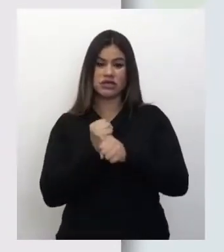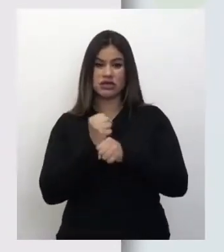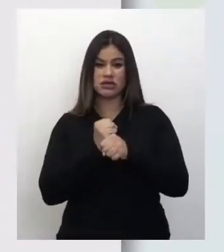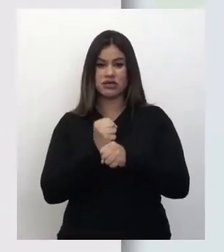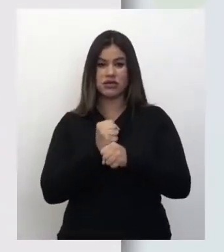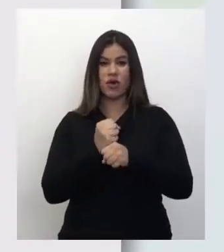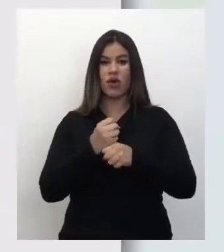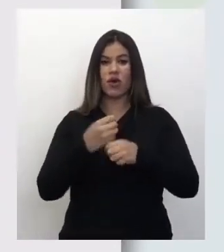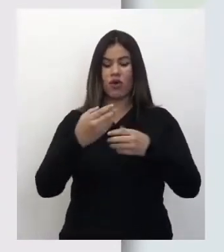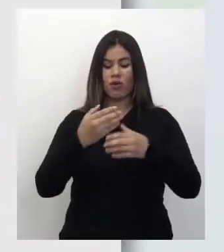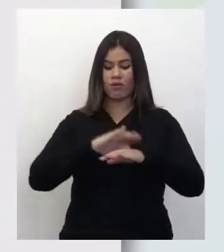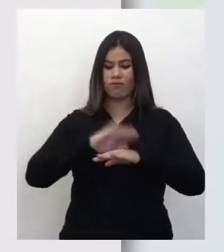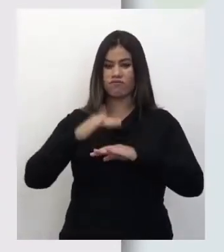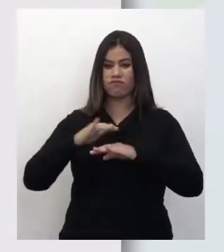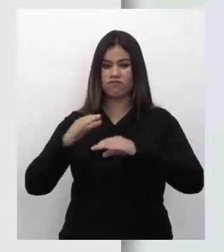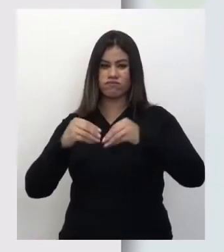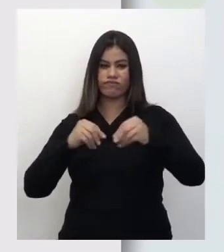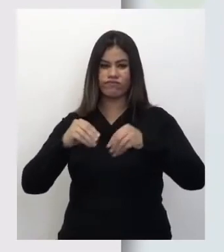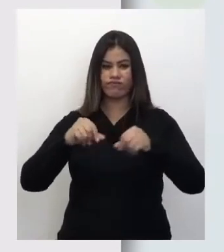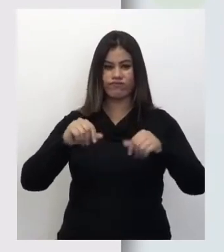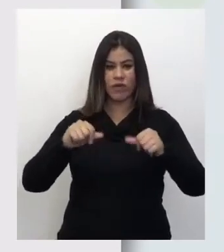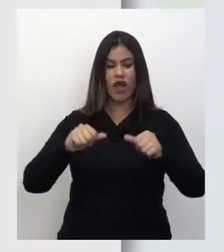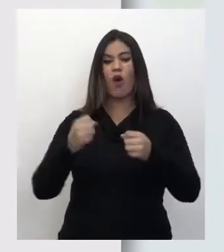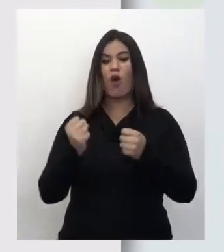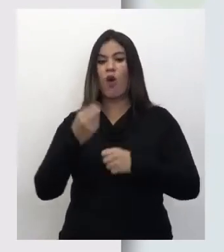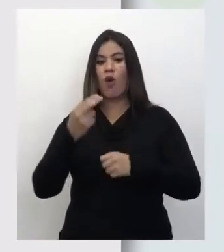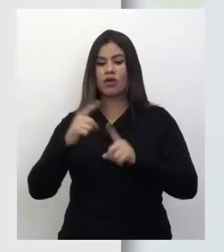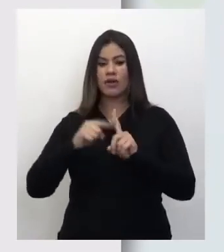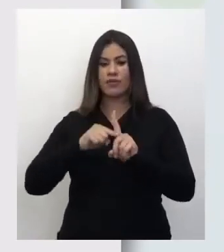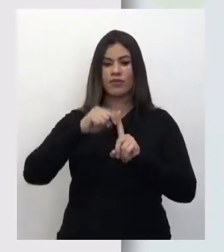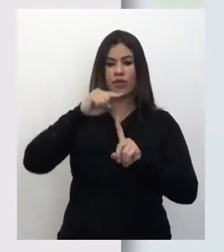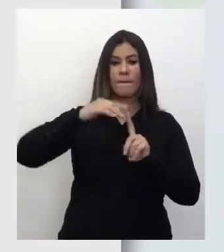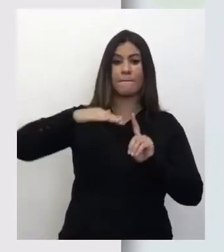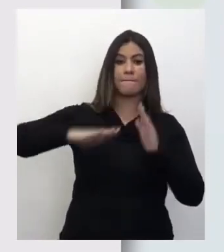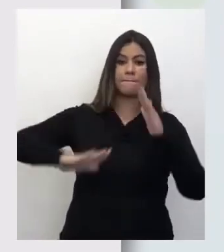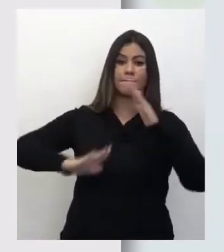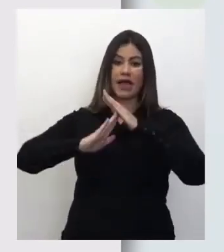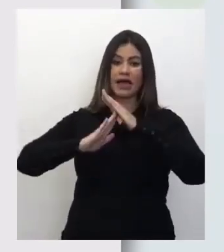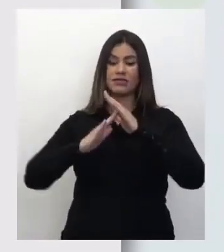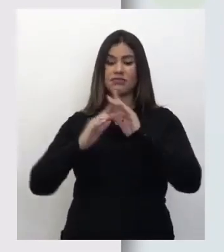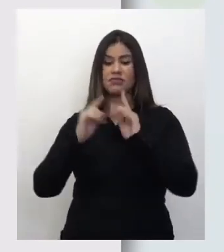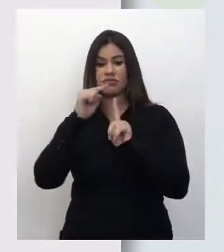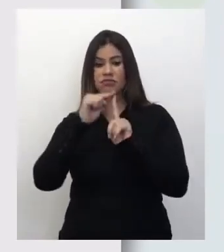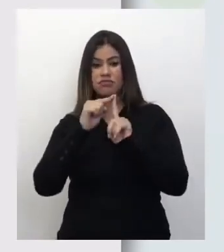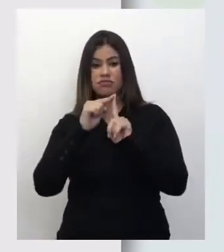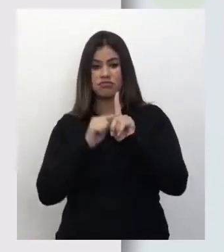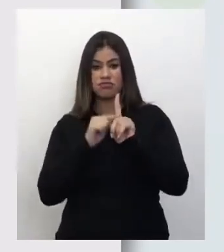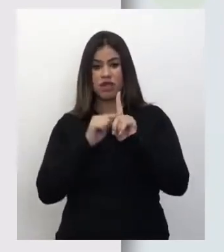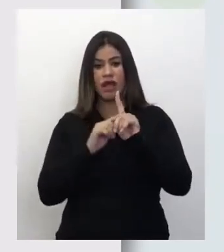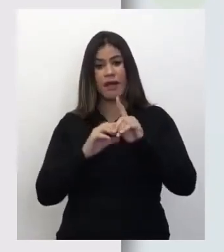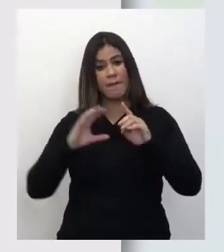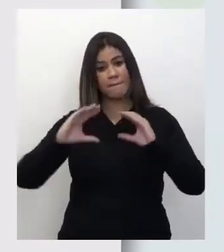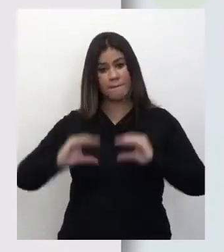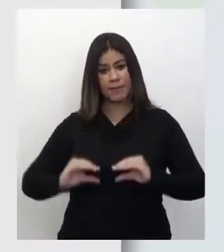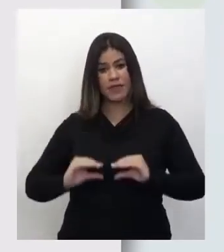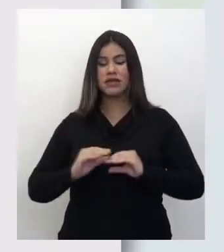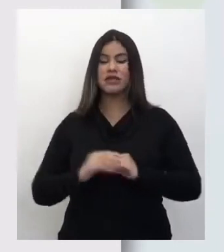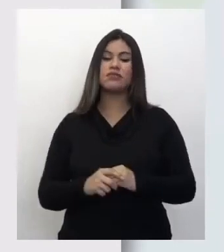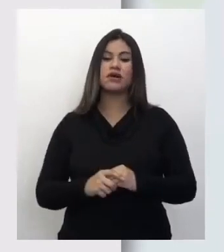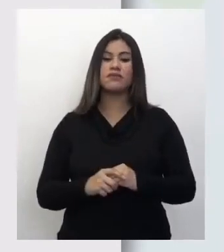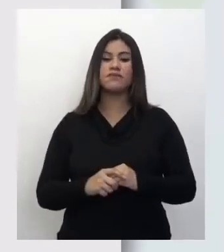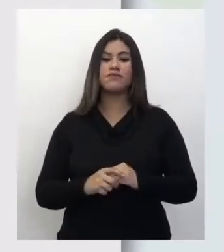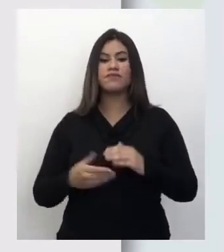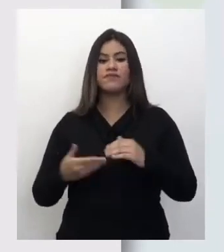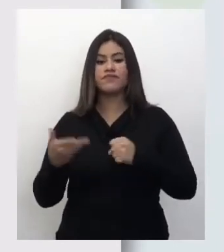e temperaturas máxima e mínima sejam obtidas. Mensalmente, é feita uma reunião climática